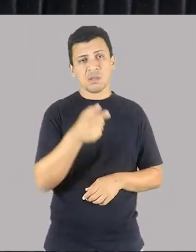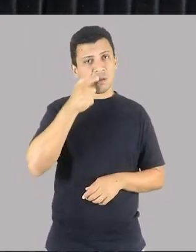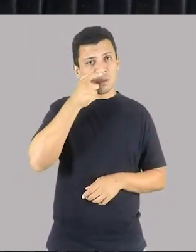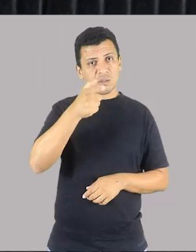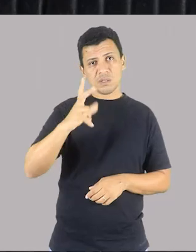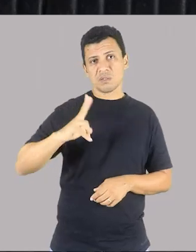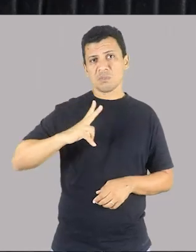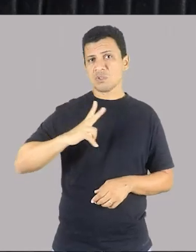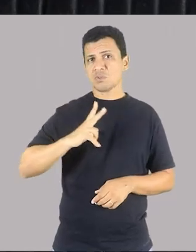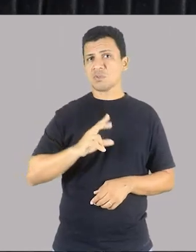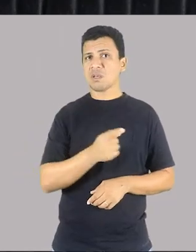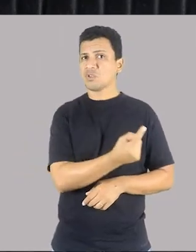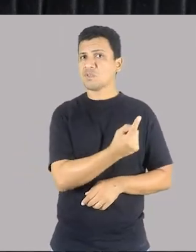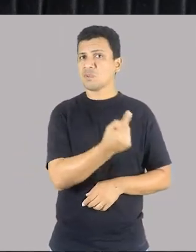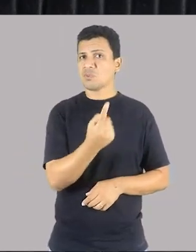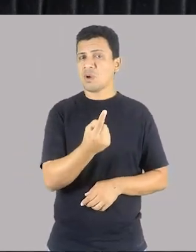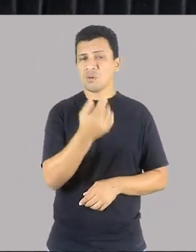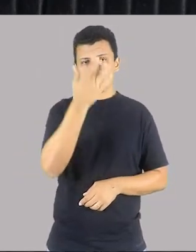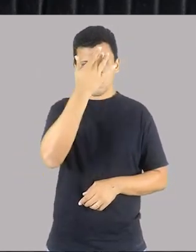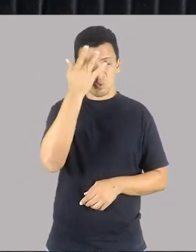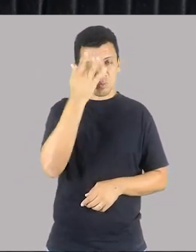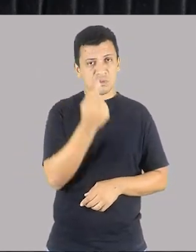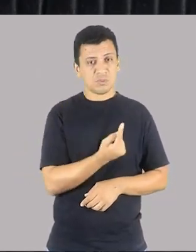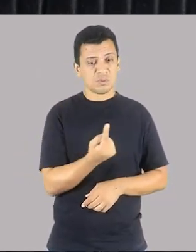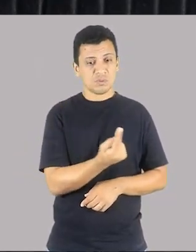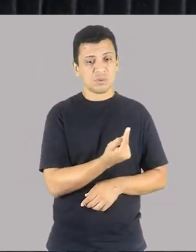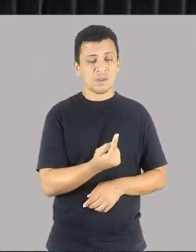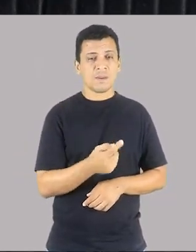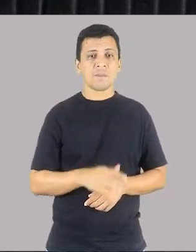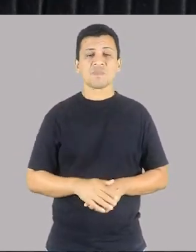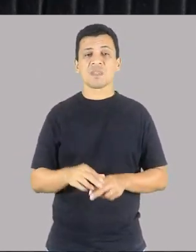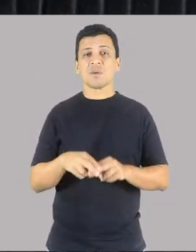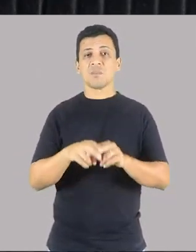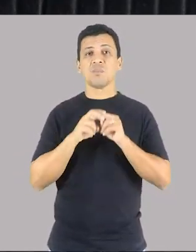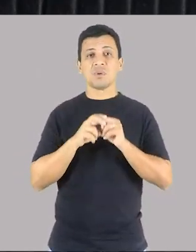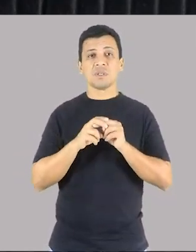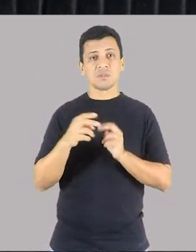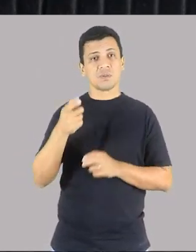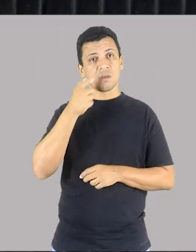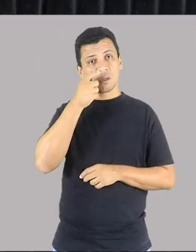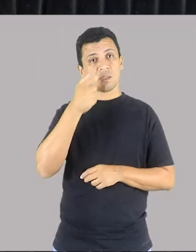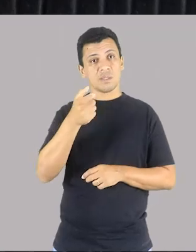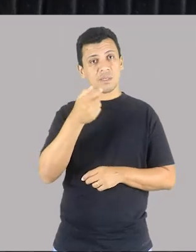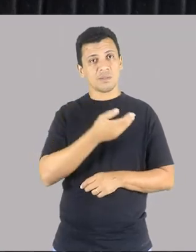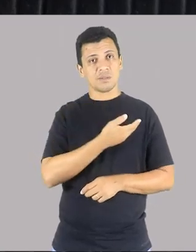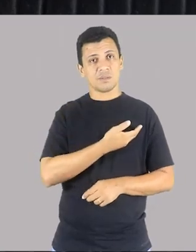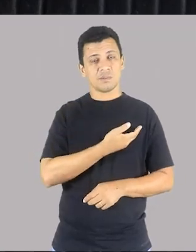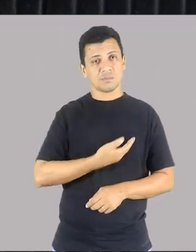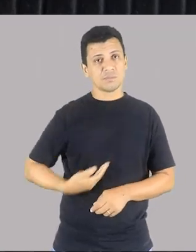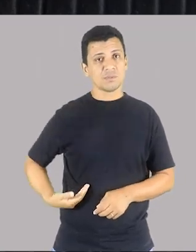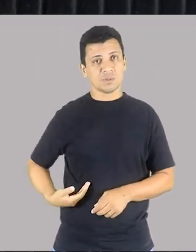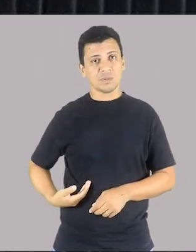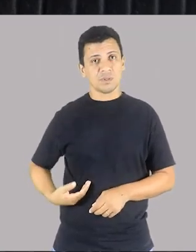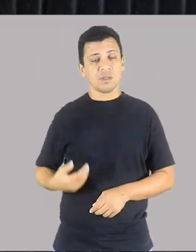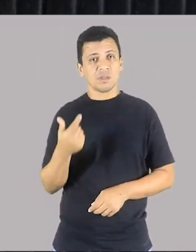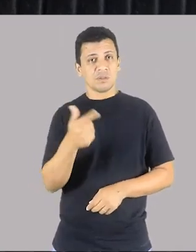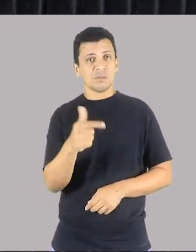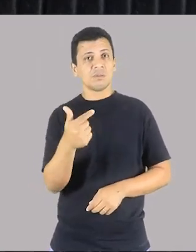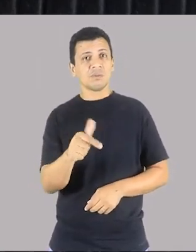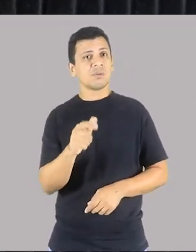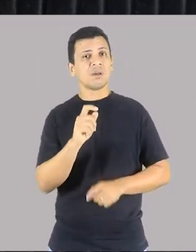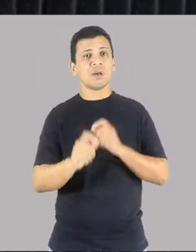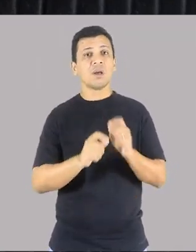particular individual de alguém, perfeito? Então, portanto, quando se fala de interesse público indisponível,